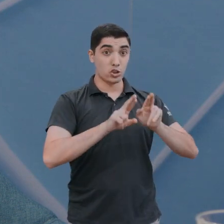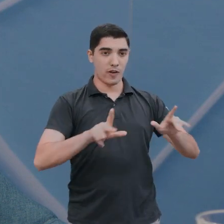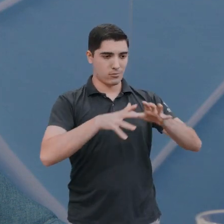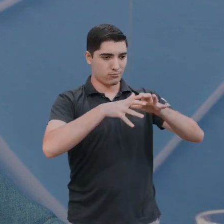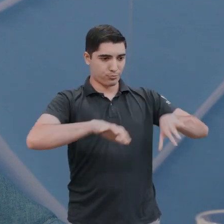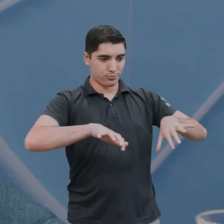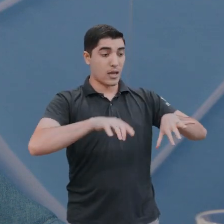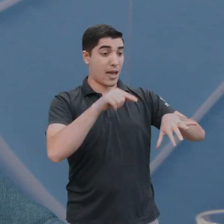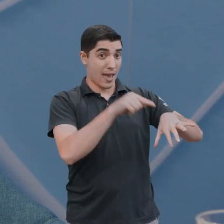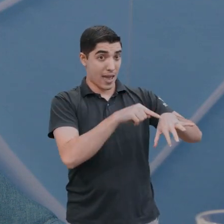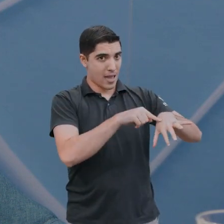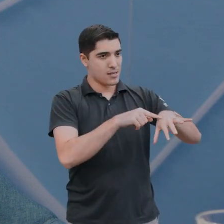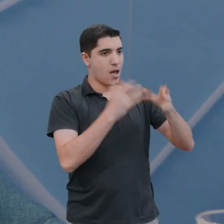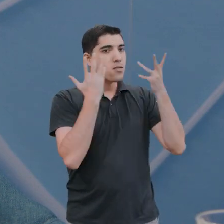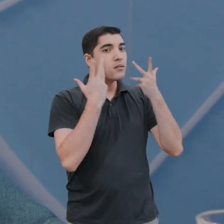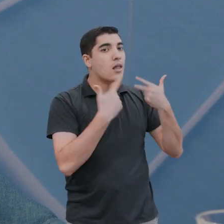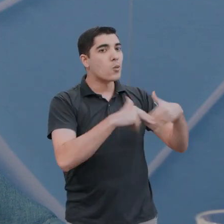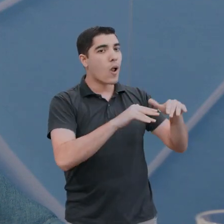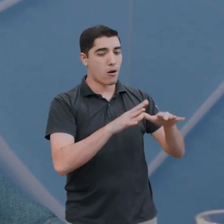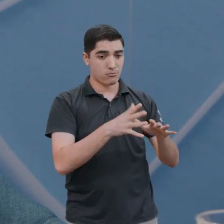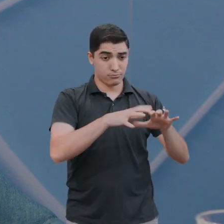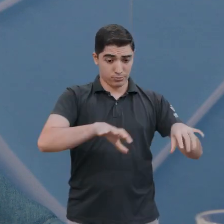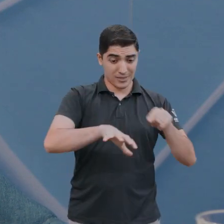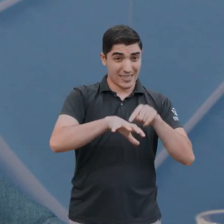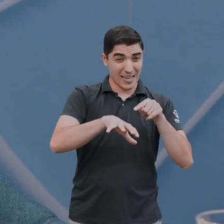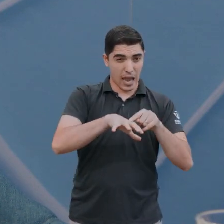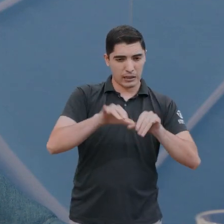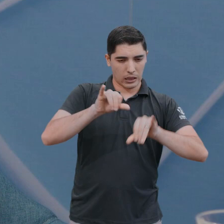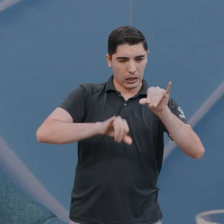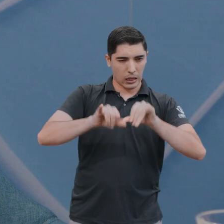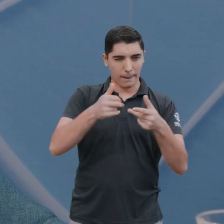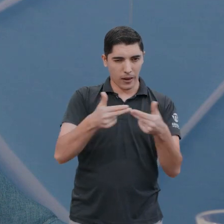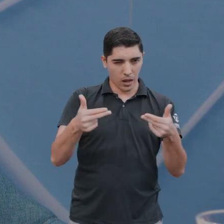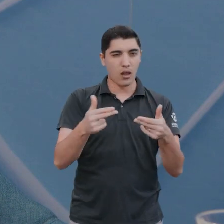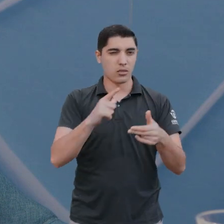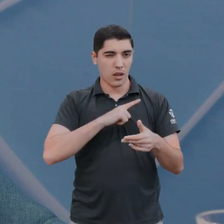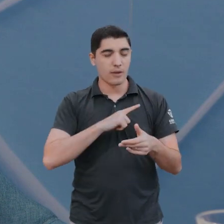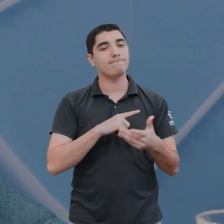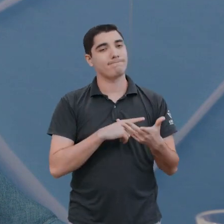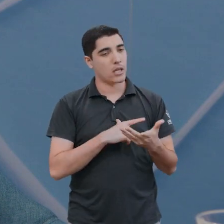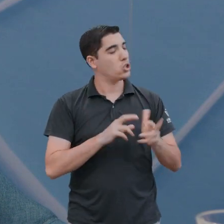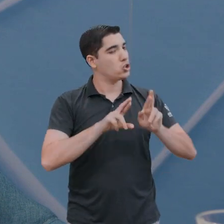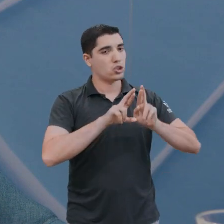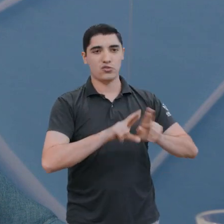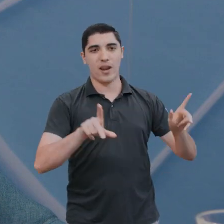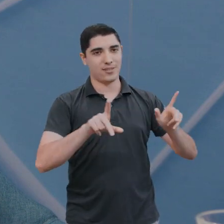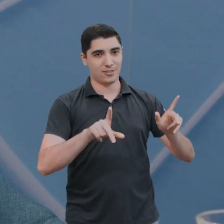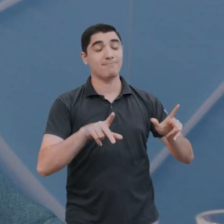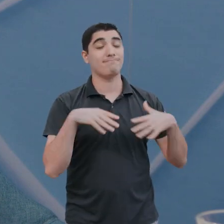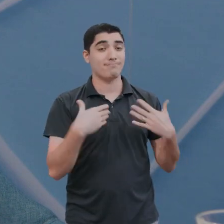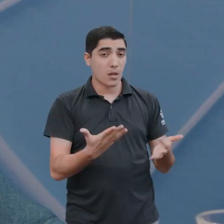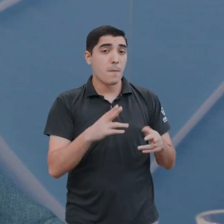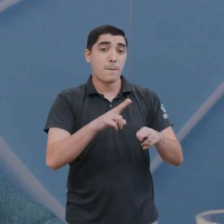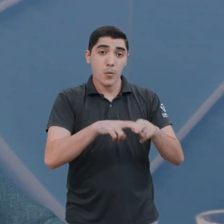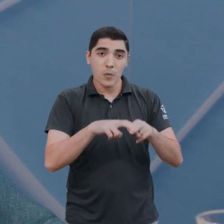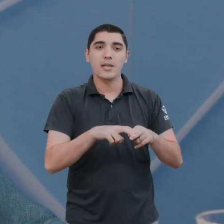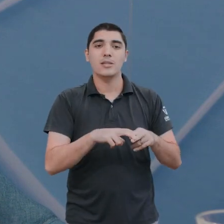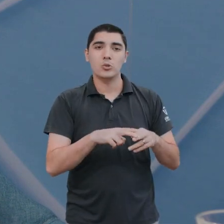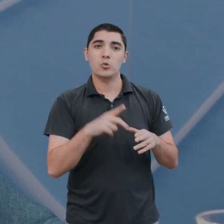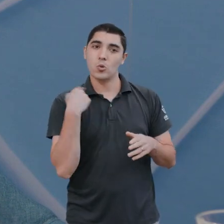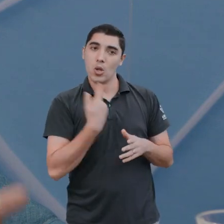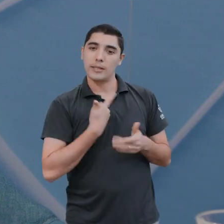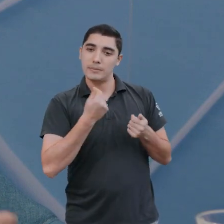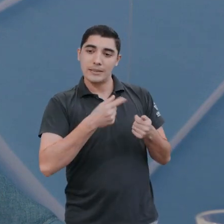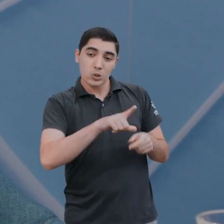naturais e das fibras naturais referentes a tecidos sintéticos e artificiais é o que dá a grande diferença. E existem sim tecidos que